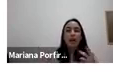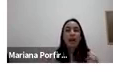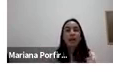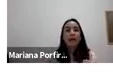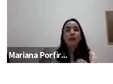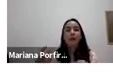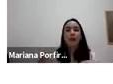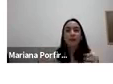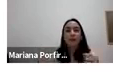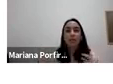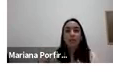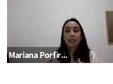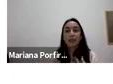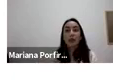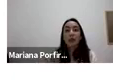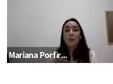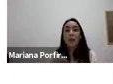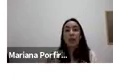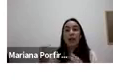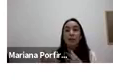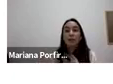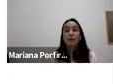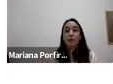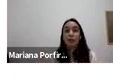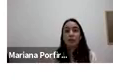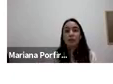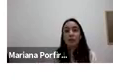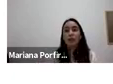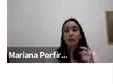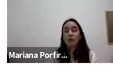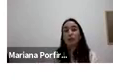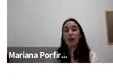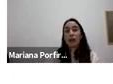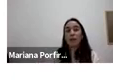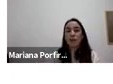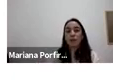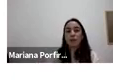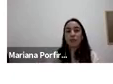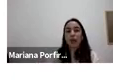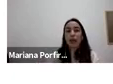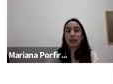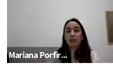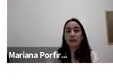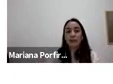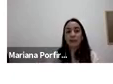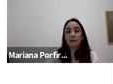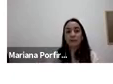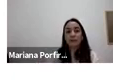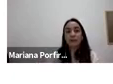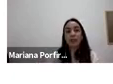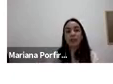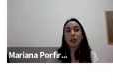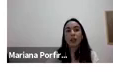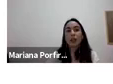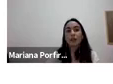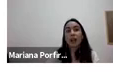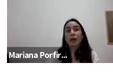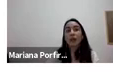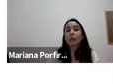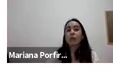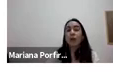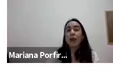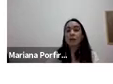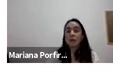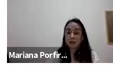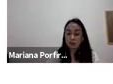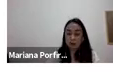leite é fraco, que não está nutrindo, mas isso são detalhes que um profissional pode auxiliar essa mãe.